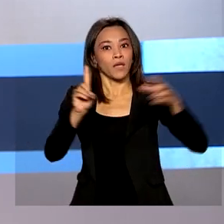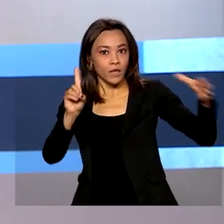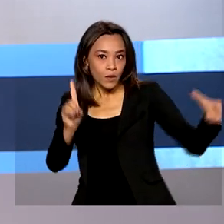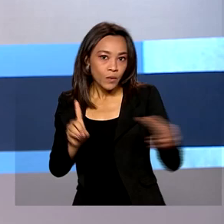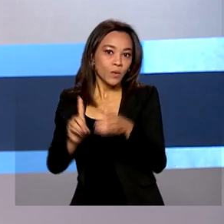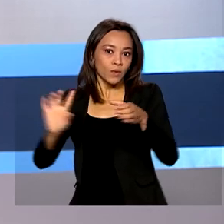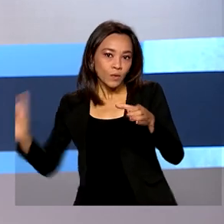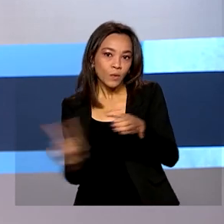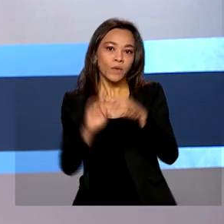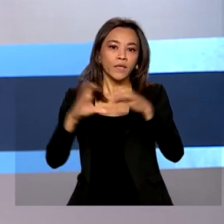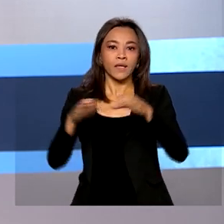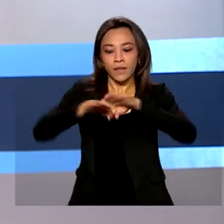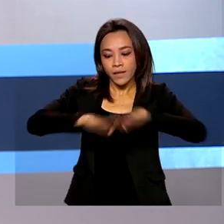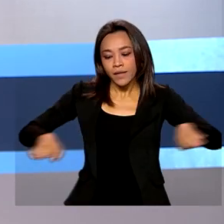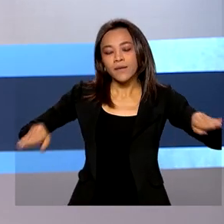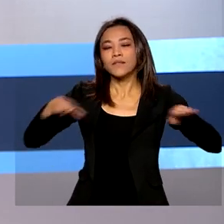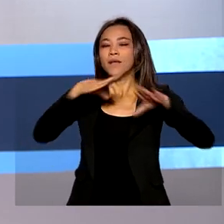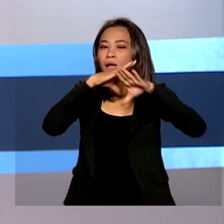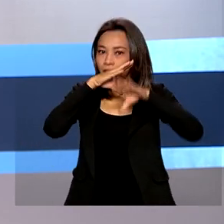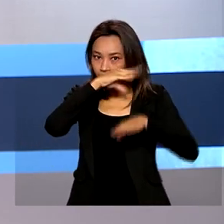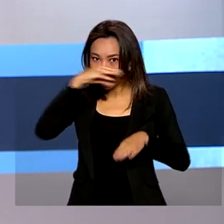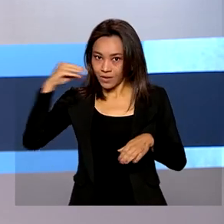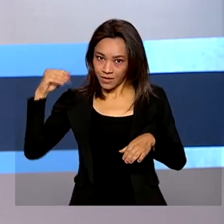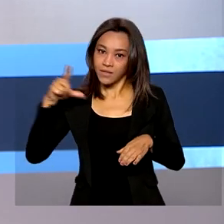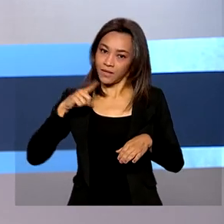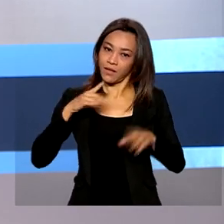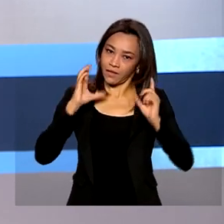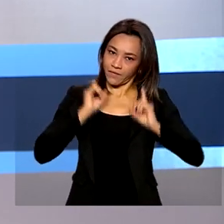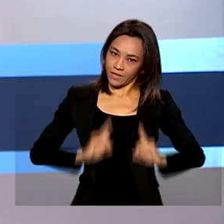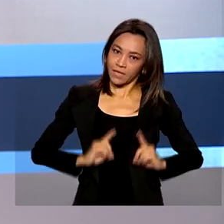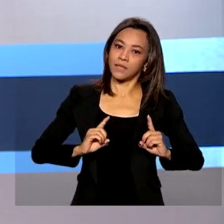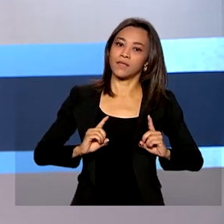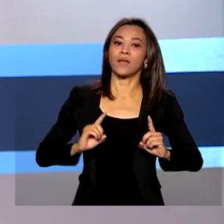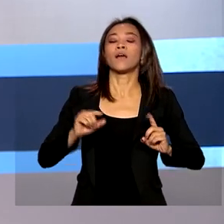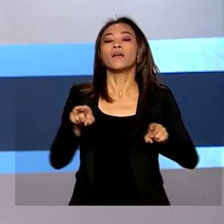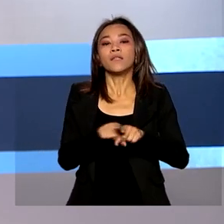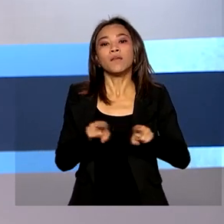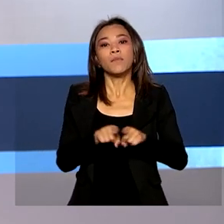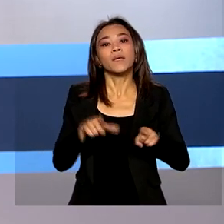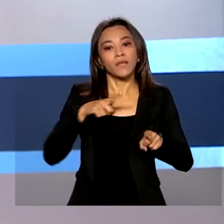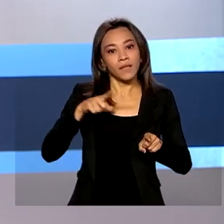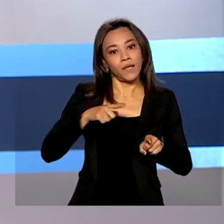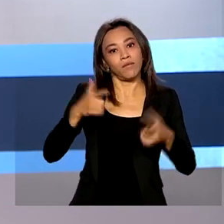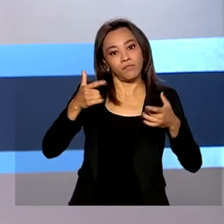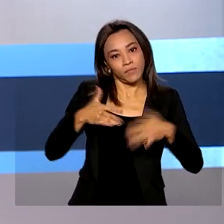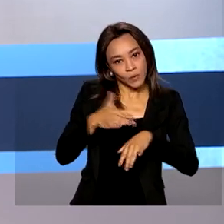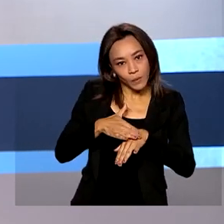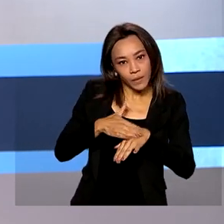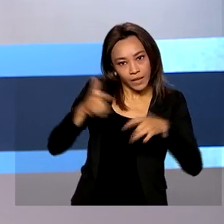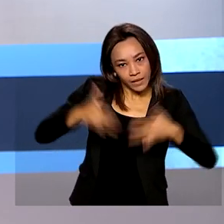como prioridade crianças e adolescentes com deficiência permanente comorbidade ou privados de liberdade